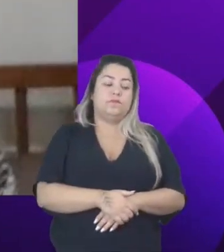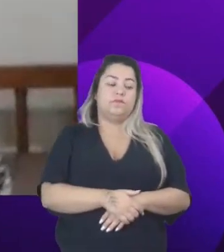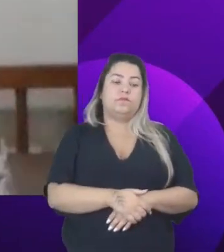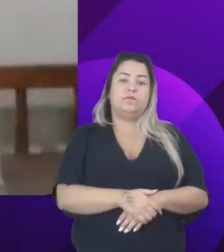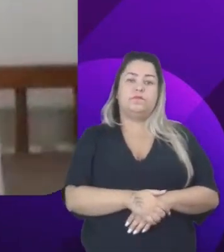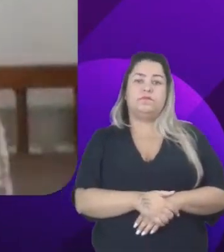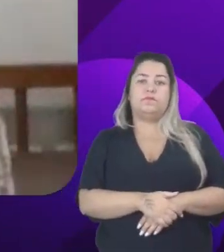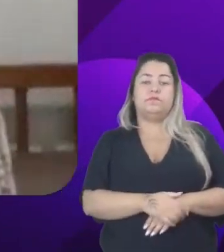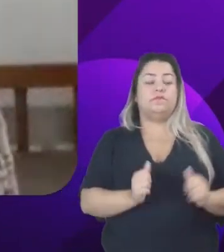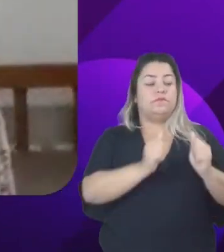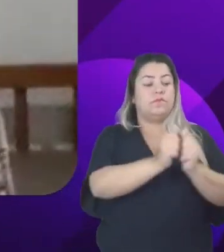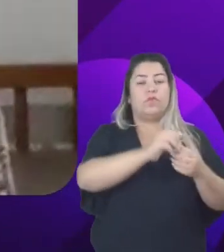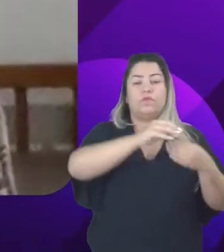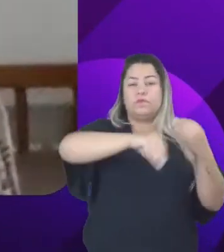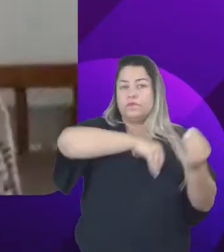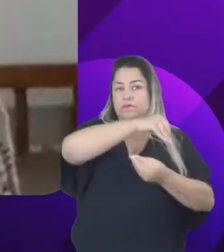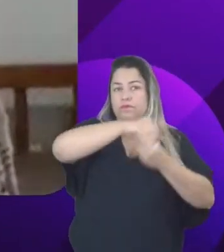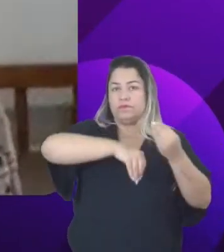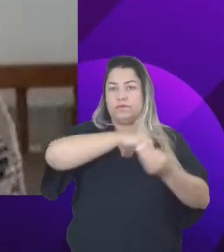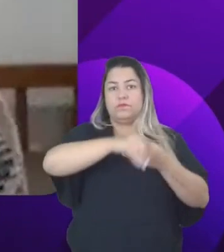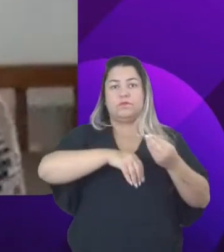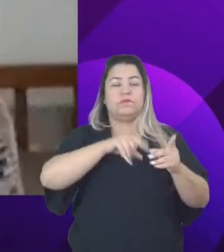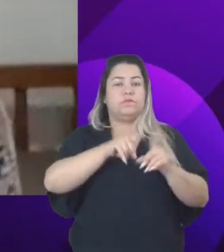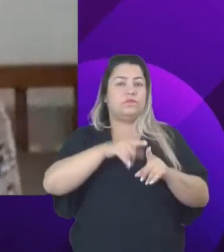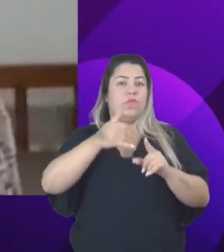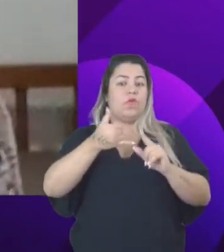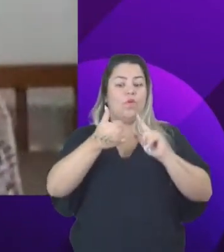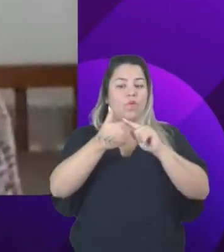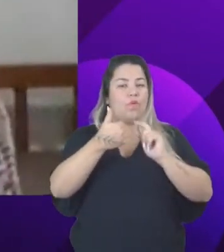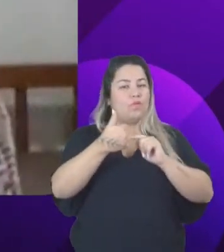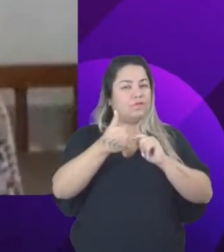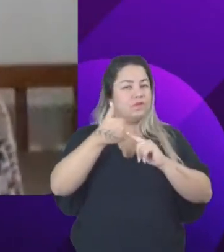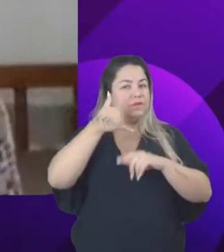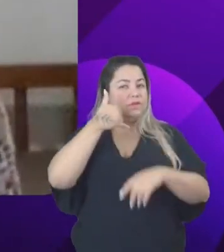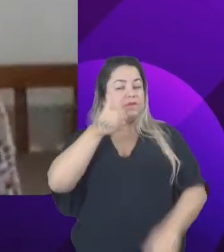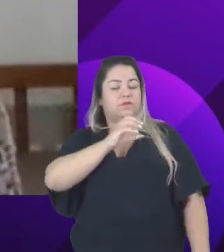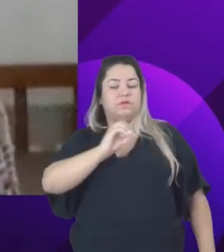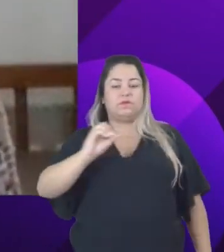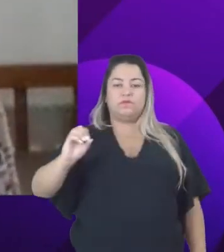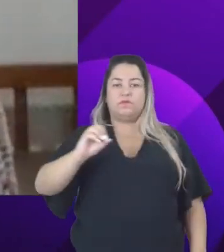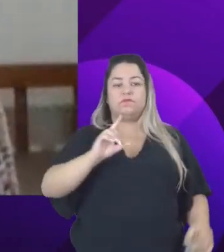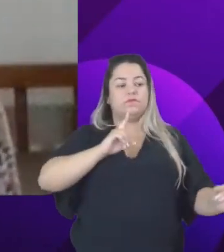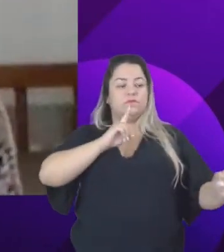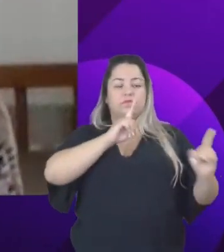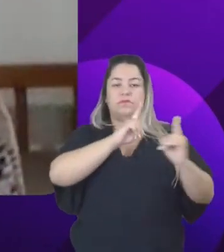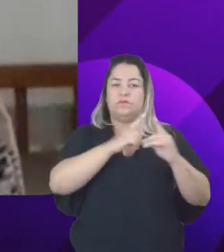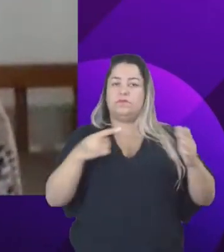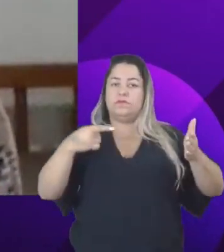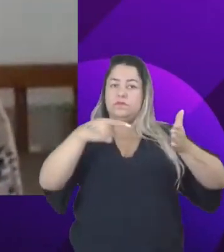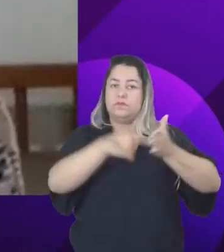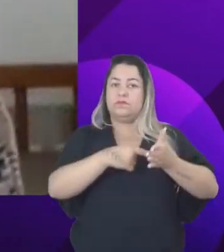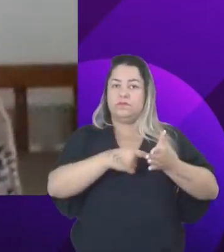junto, misturado com o Disque 100. E o Disque 100 é um serviço para o atendimento a